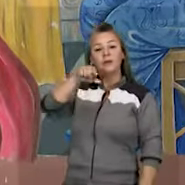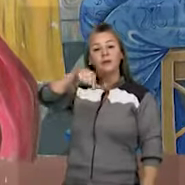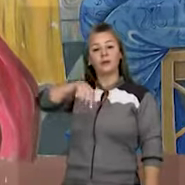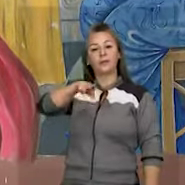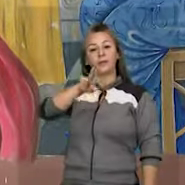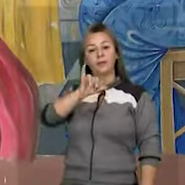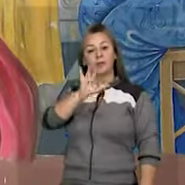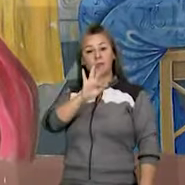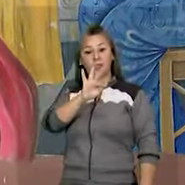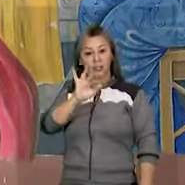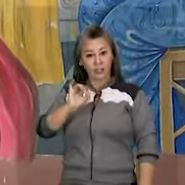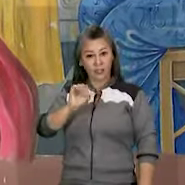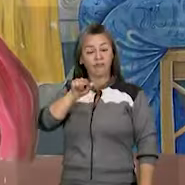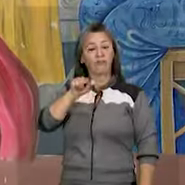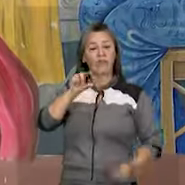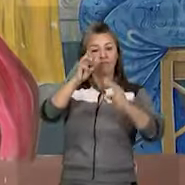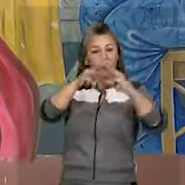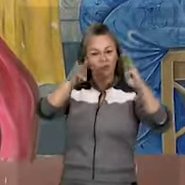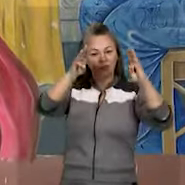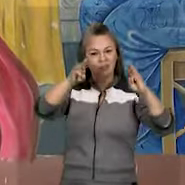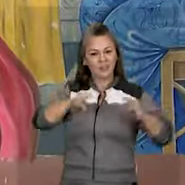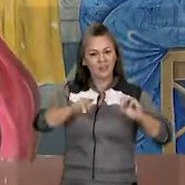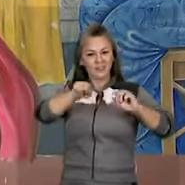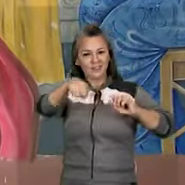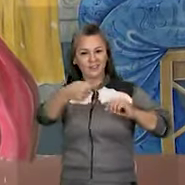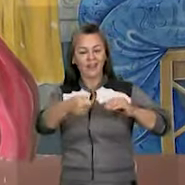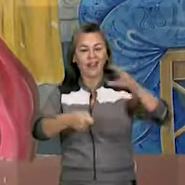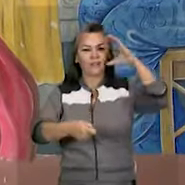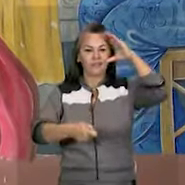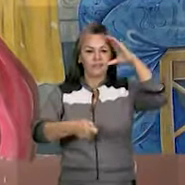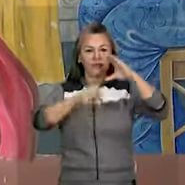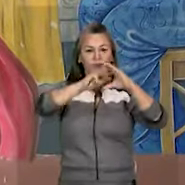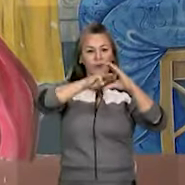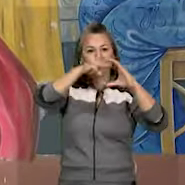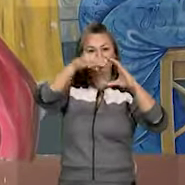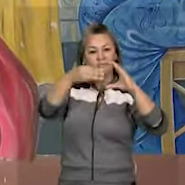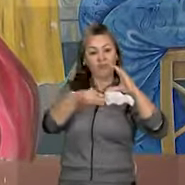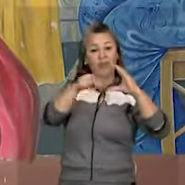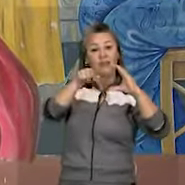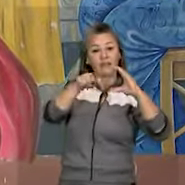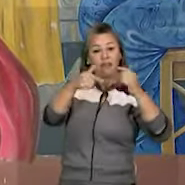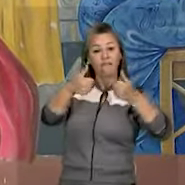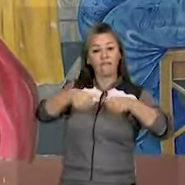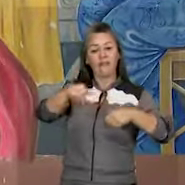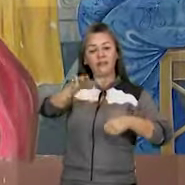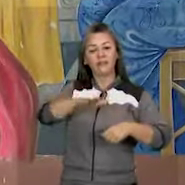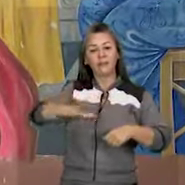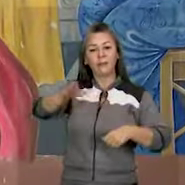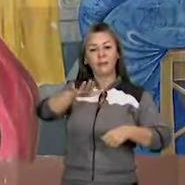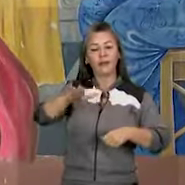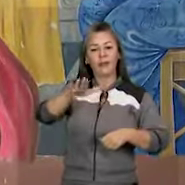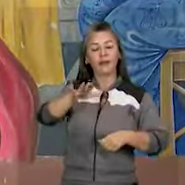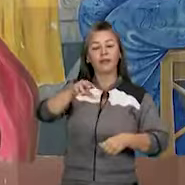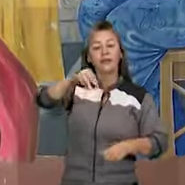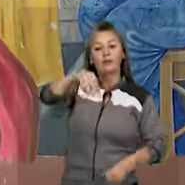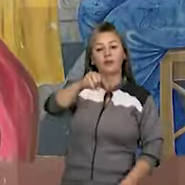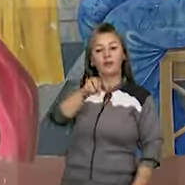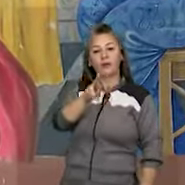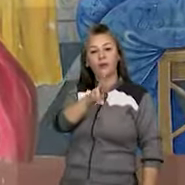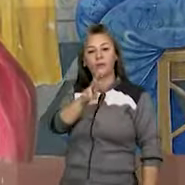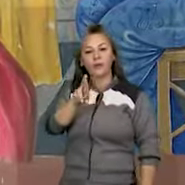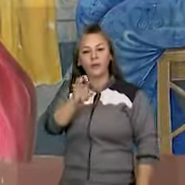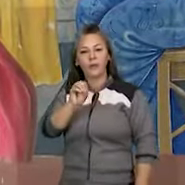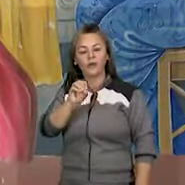Urbanos, que fica junto da Capela Maria Estrela da Manhã, no bairro Aglomerado Santa Lúcia, Morro do Papagaio, em